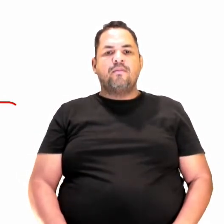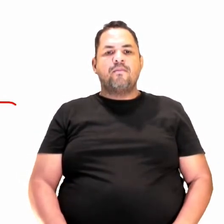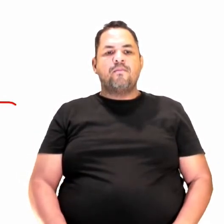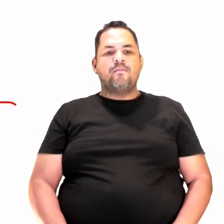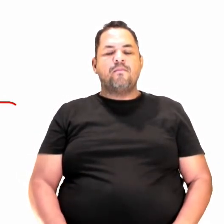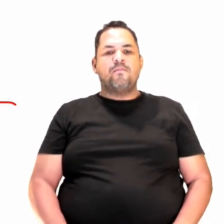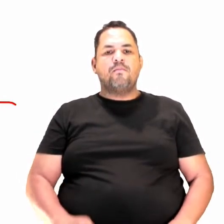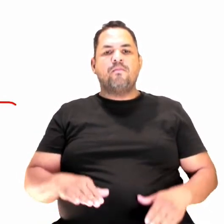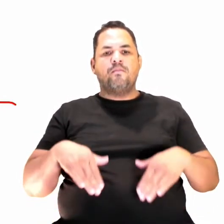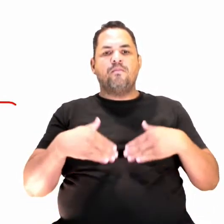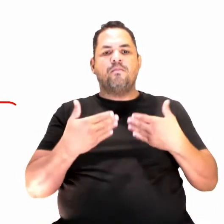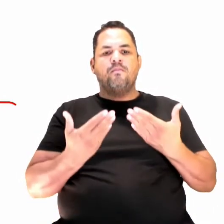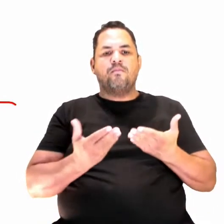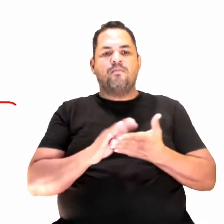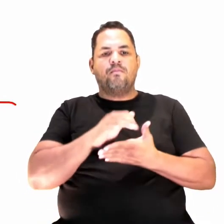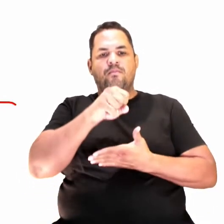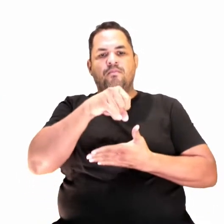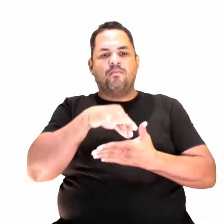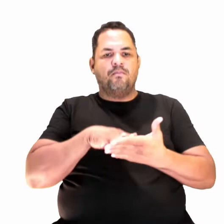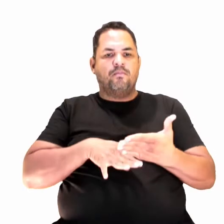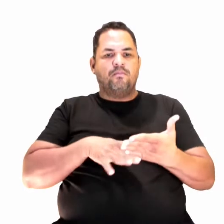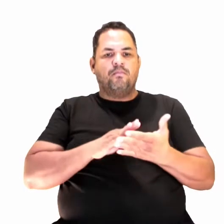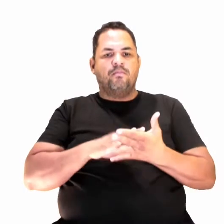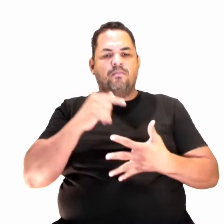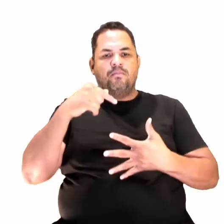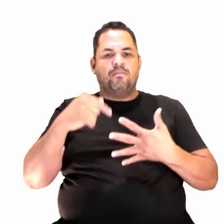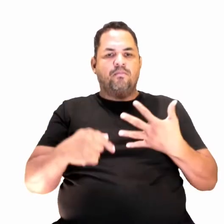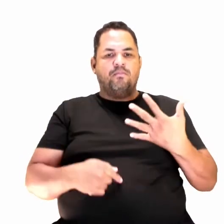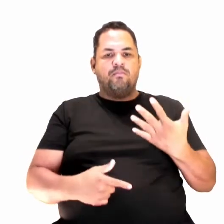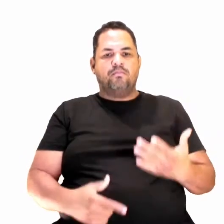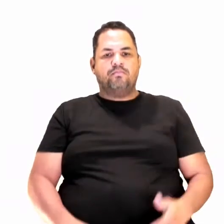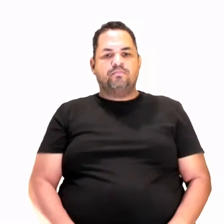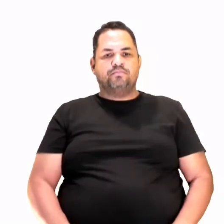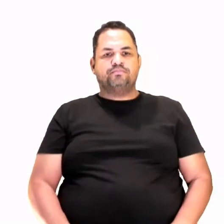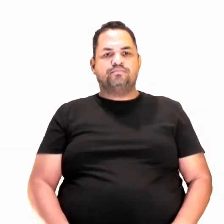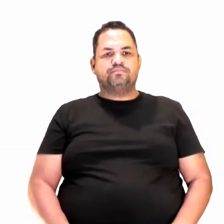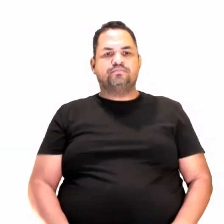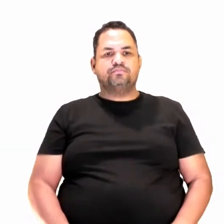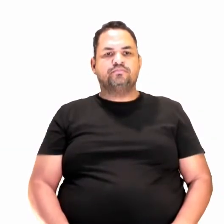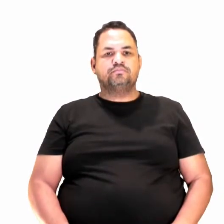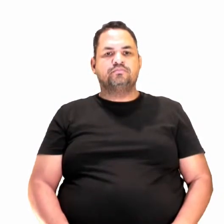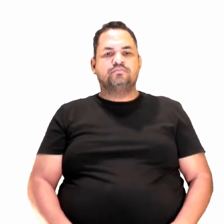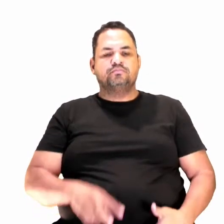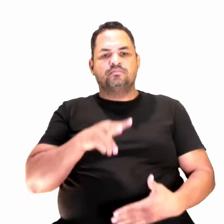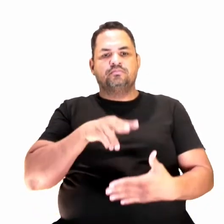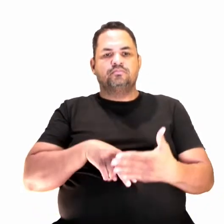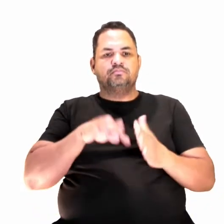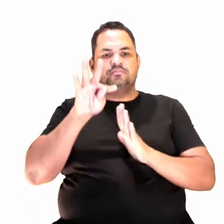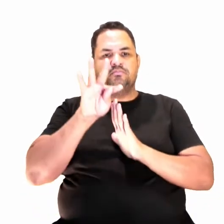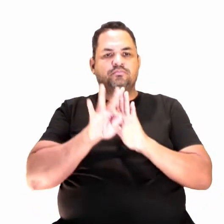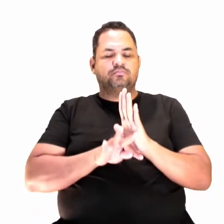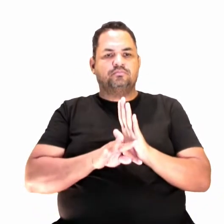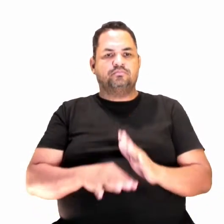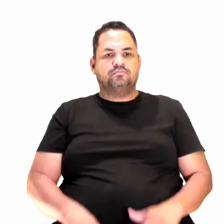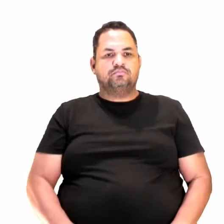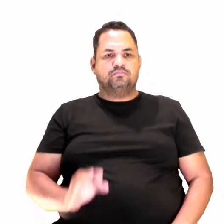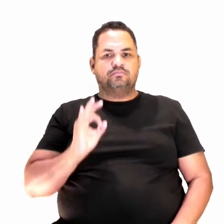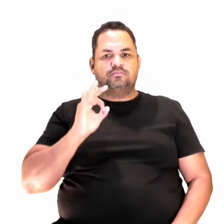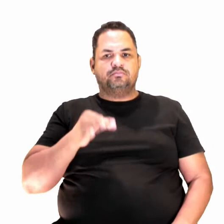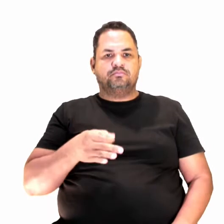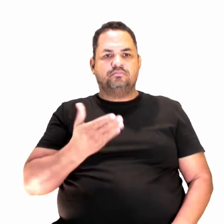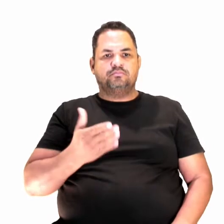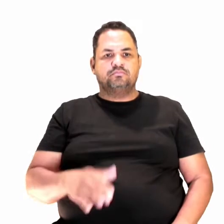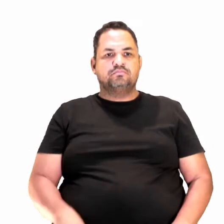você acha que foi aquela questão de preocupação excessiva? A gente vai lá ler o texto, certo? Que